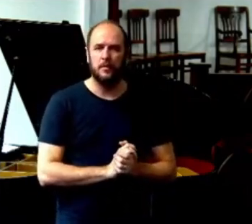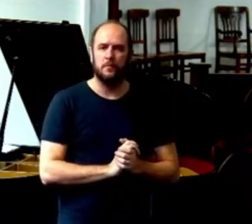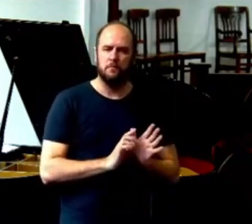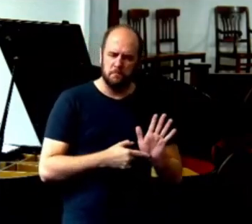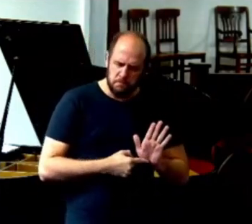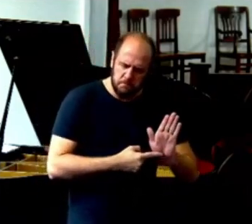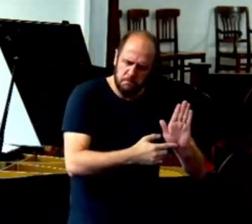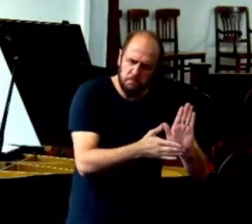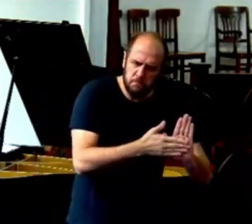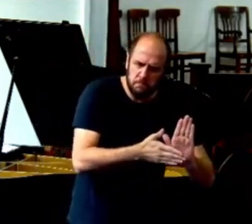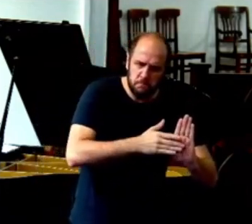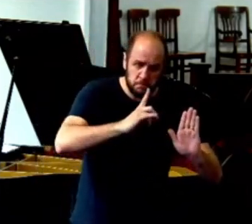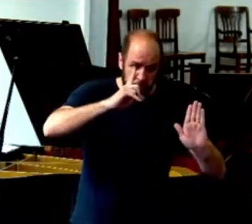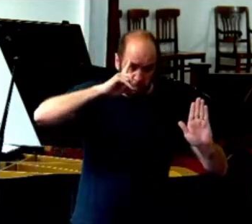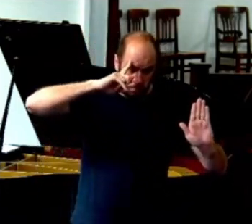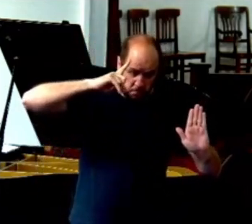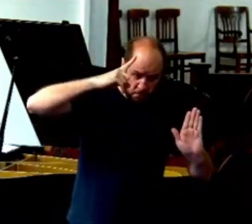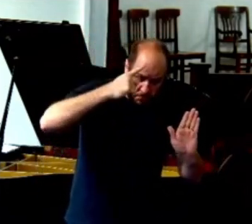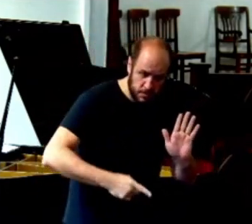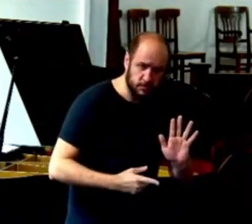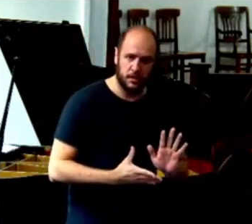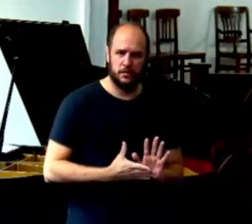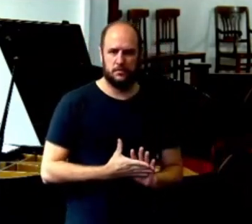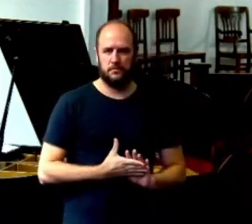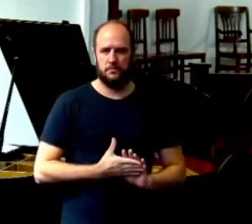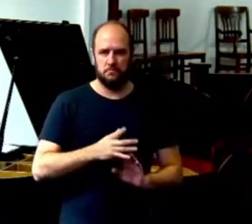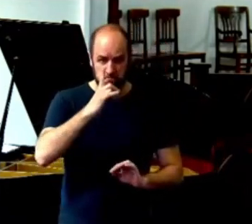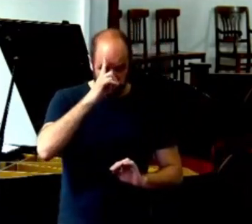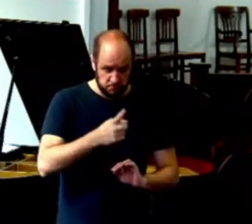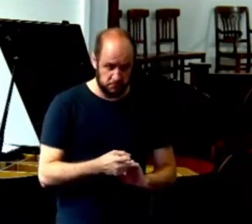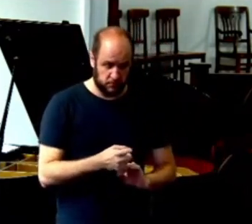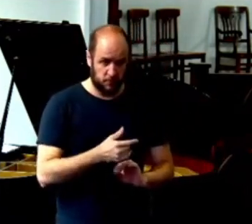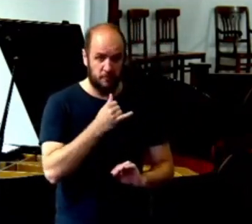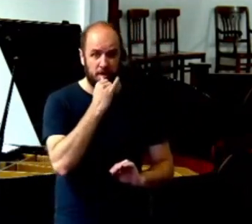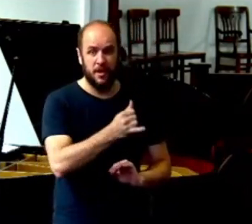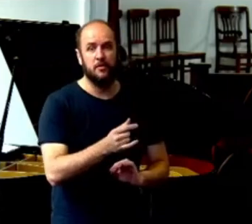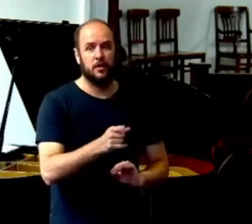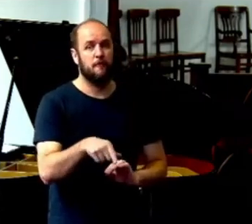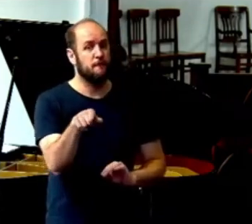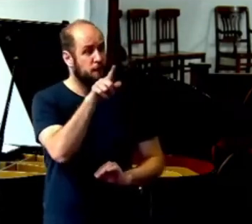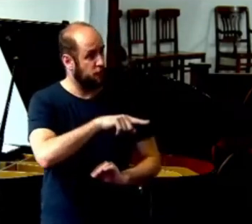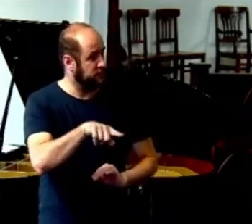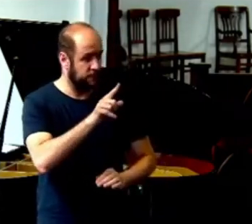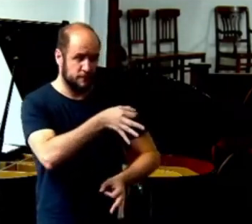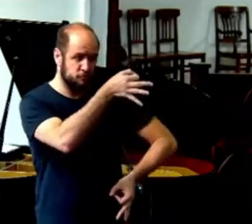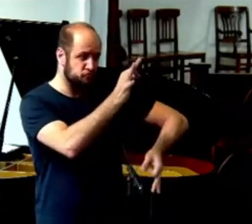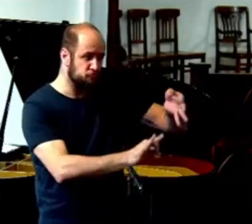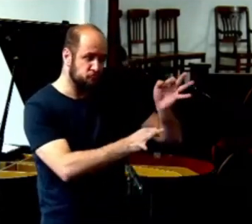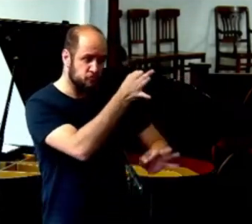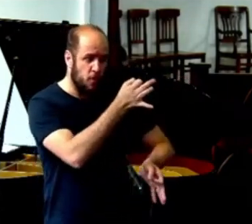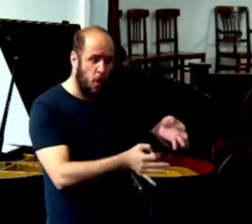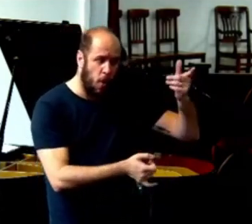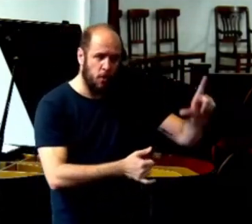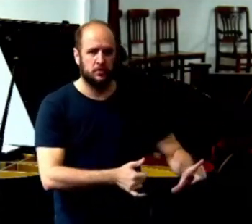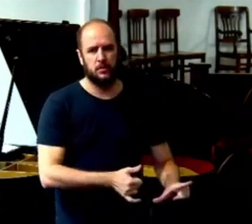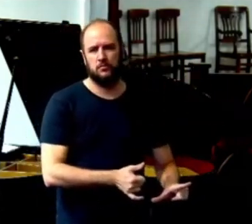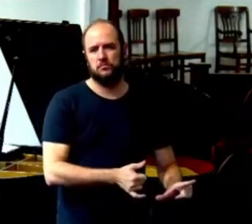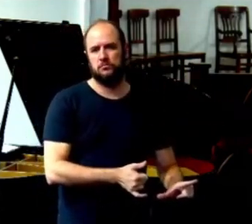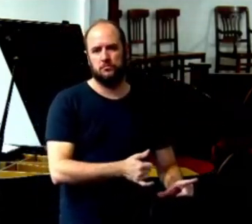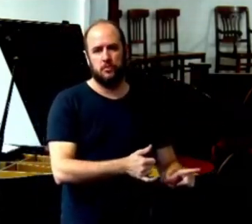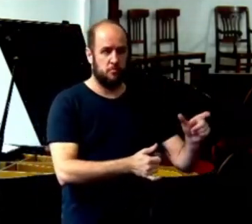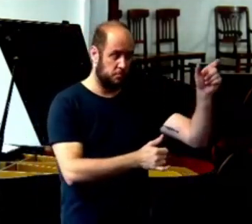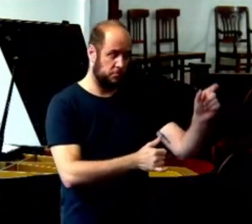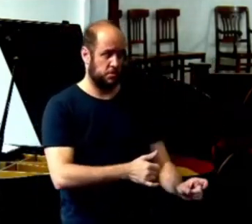é exposto com uma ordem, com um comando que diz: não julguem, não